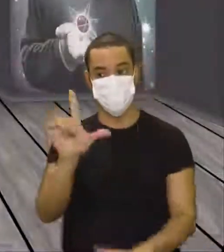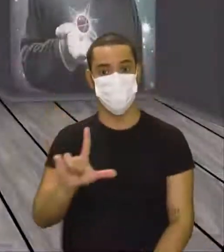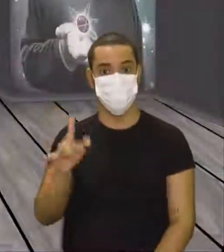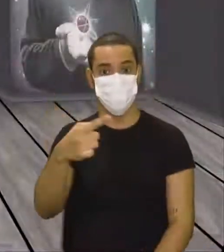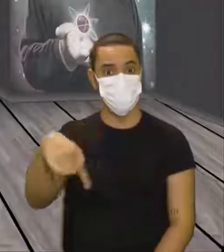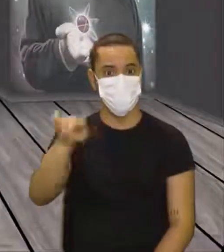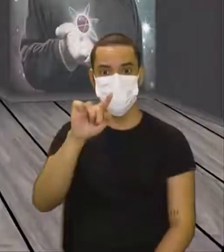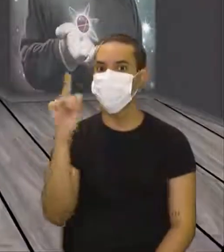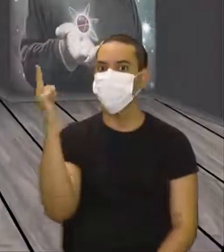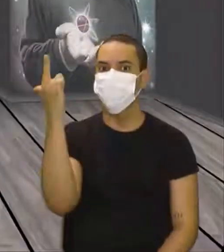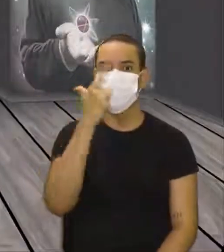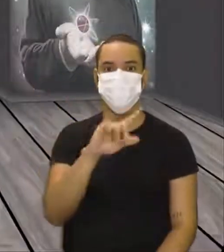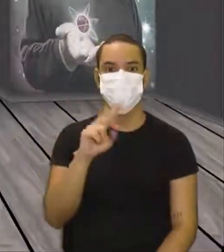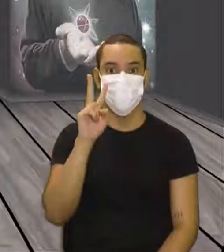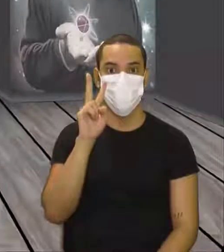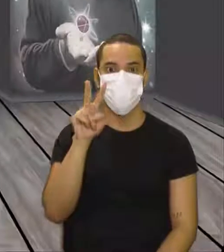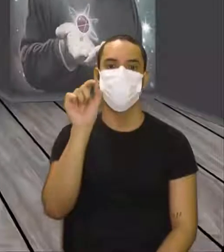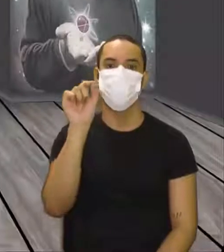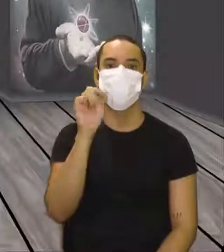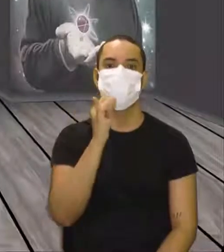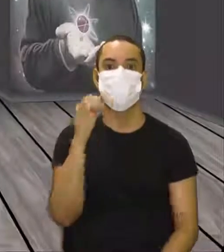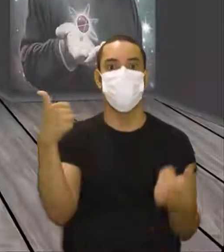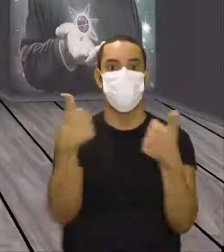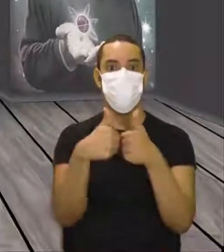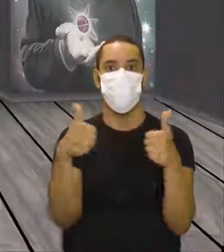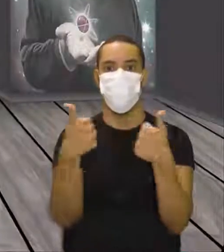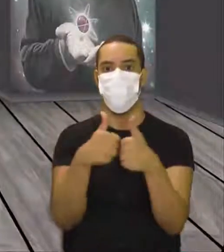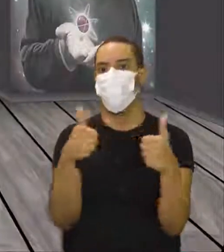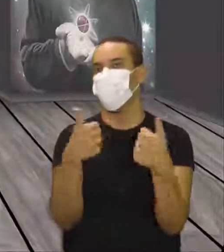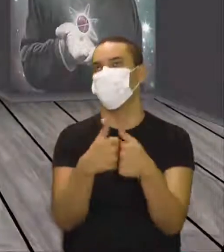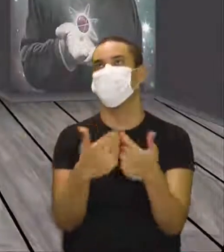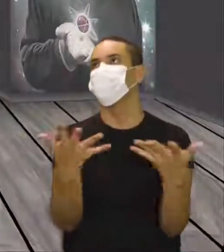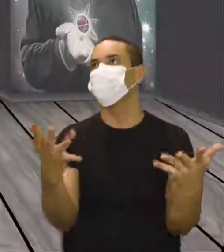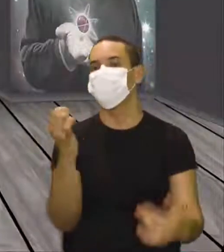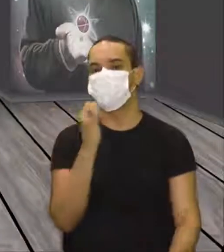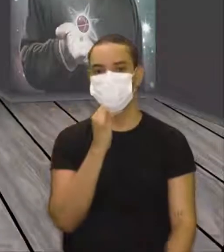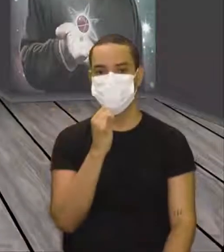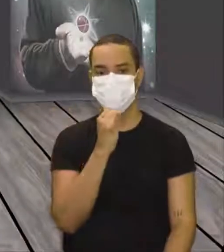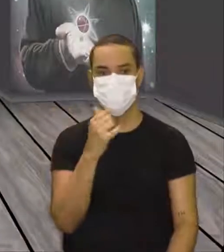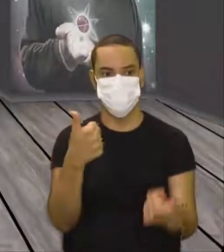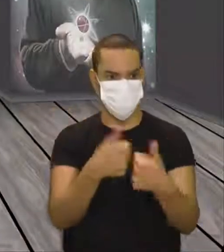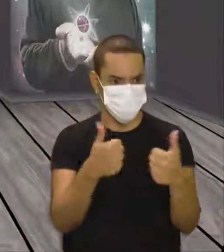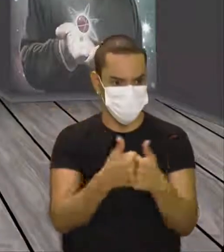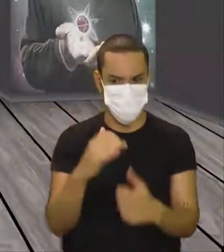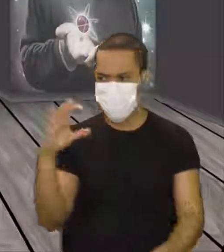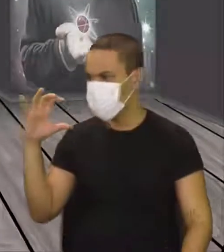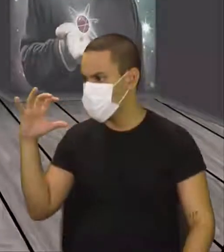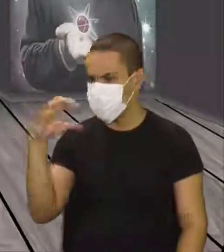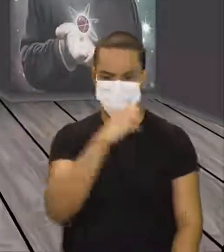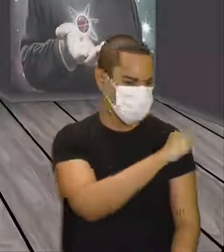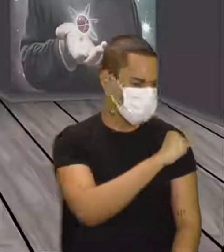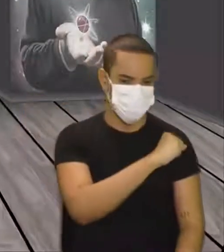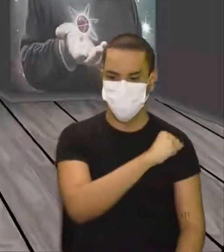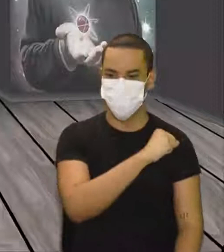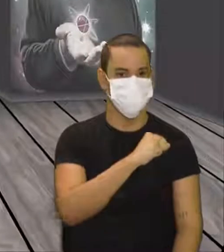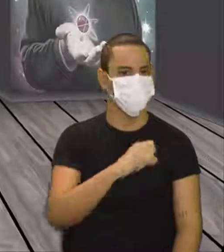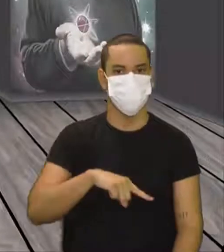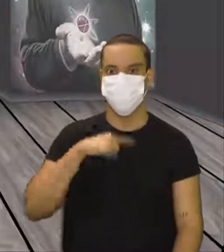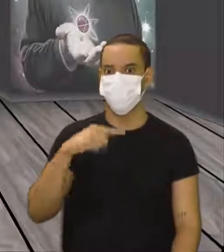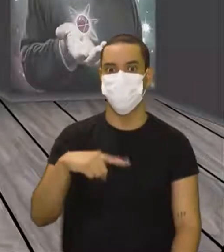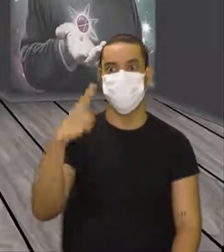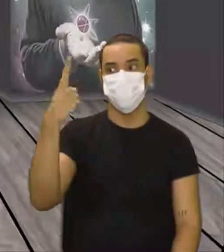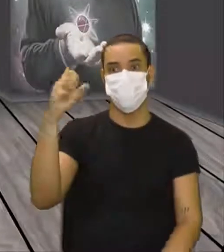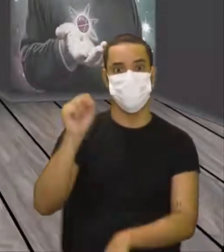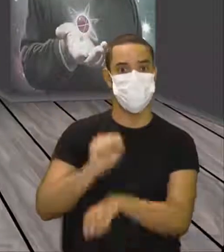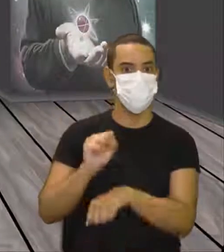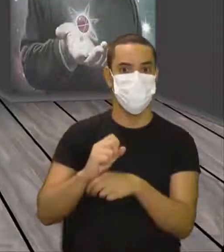conseguir observar um ônibus, vamos supor, né, a essa velocidade, porque não tem como. Em um segundo ele